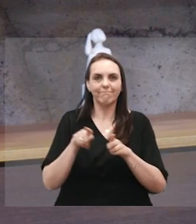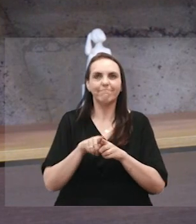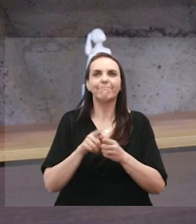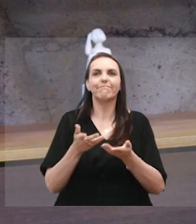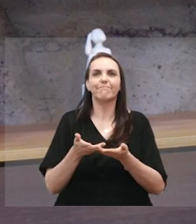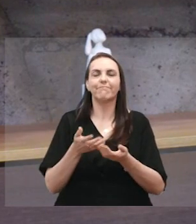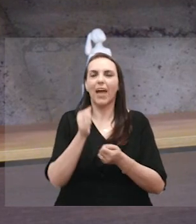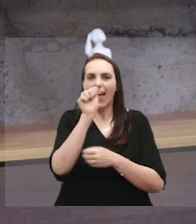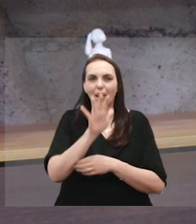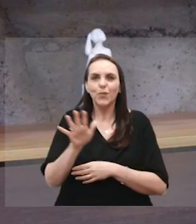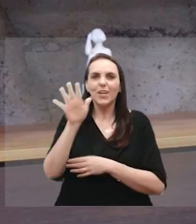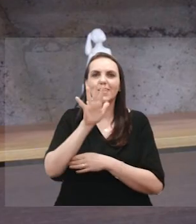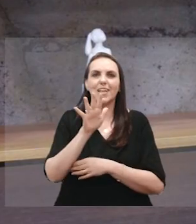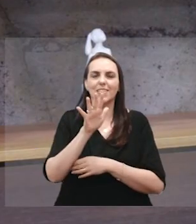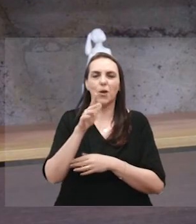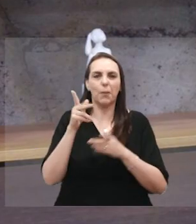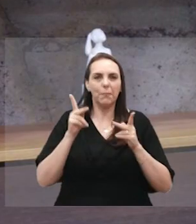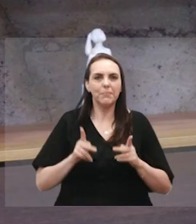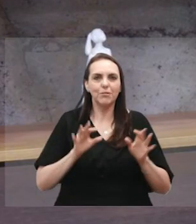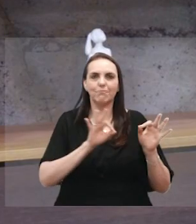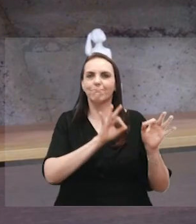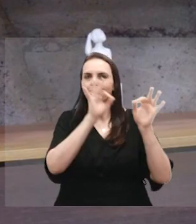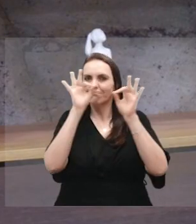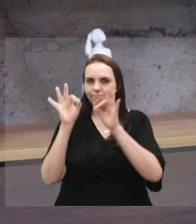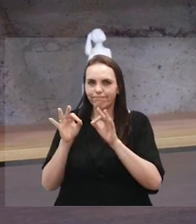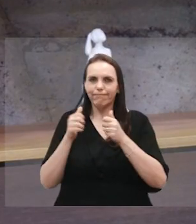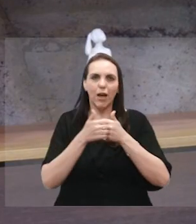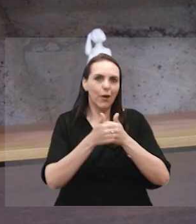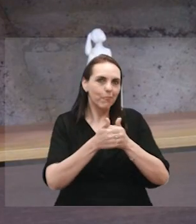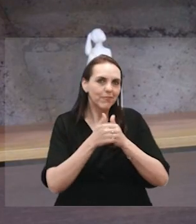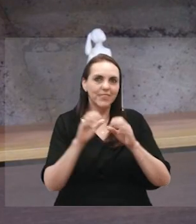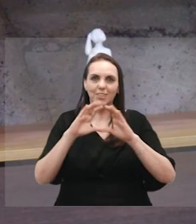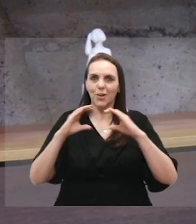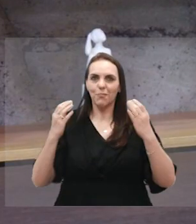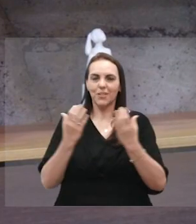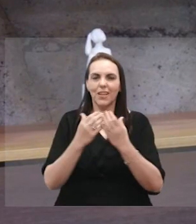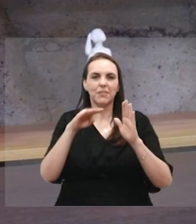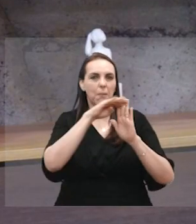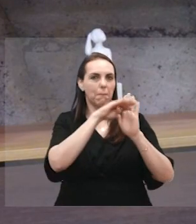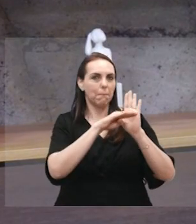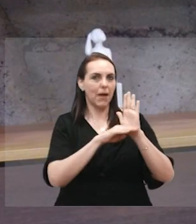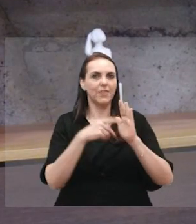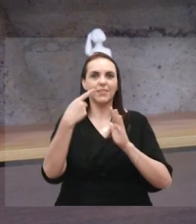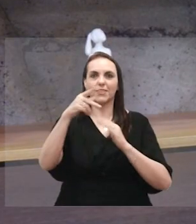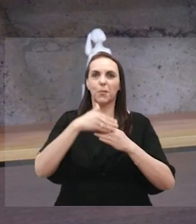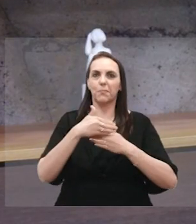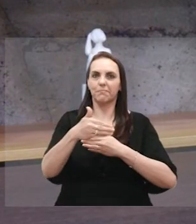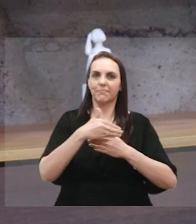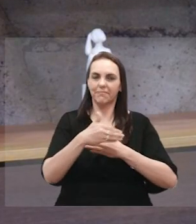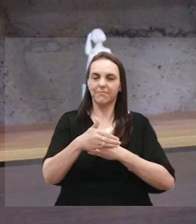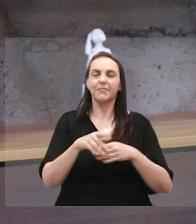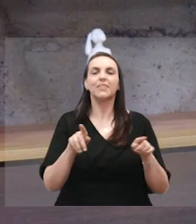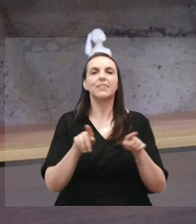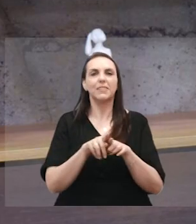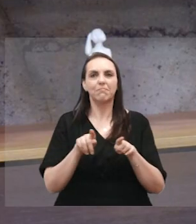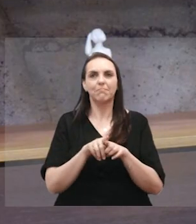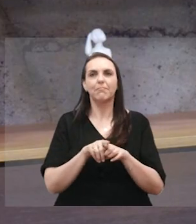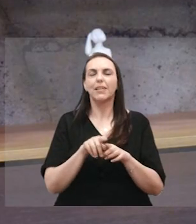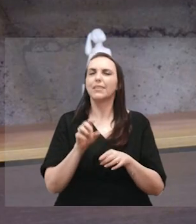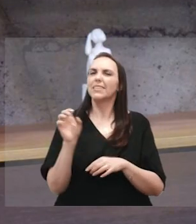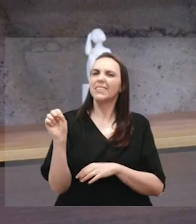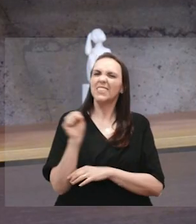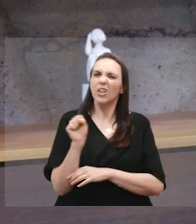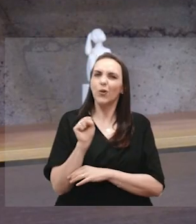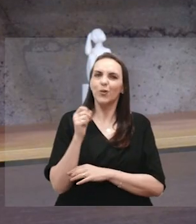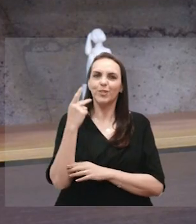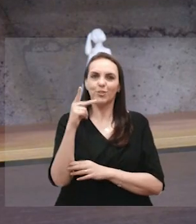até atualizando quem nos acompanha e toda a comunidade sobre o andamento das pautas do seu mandato. Ficam aí